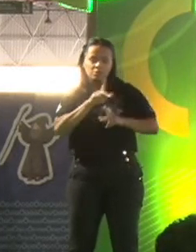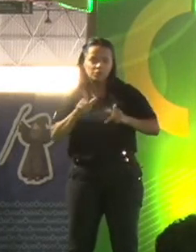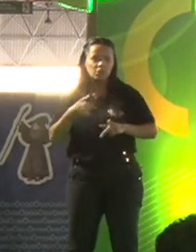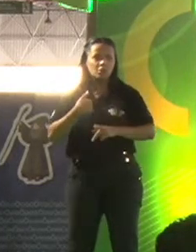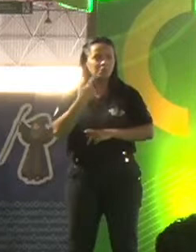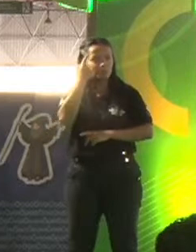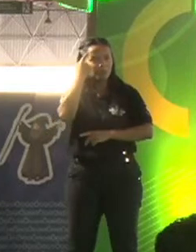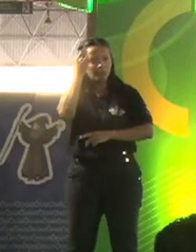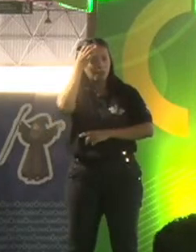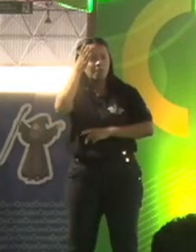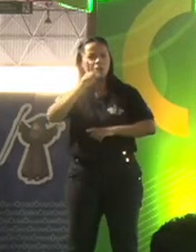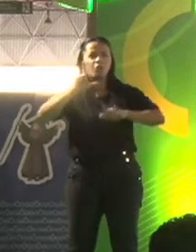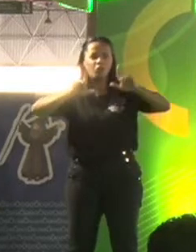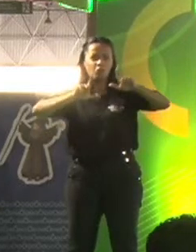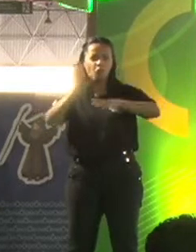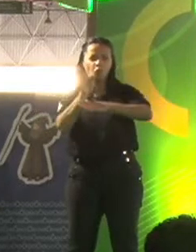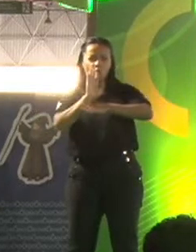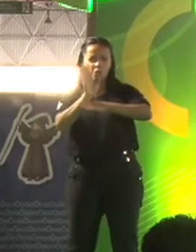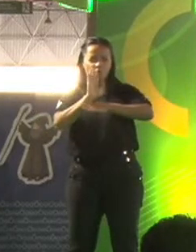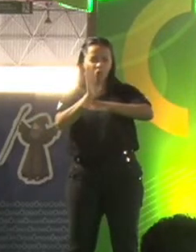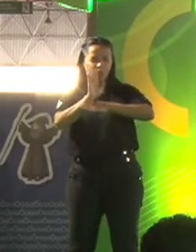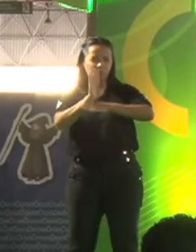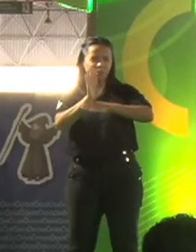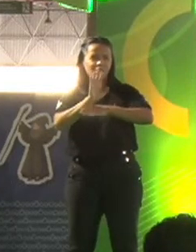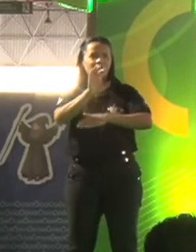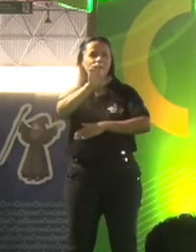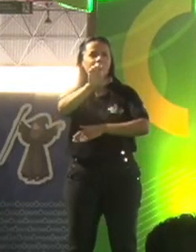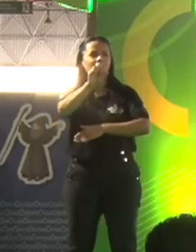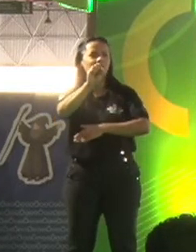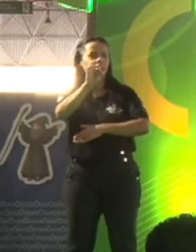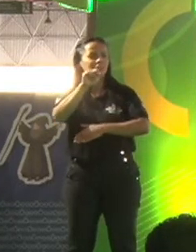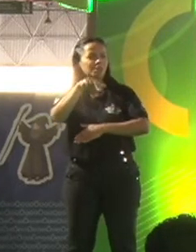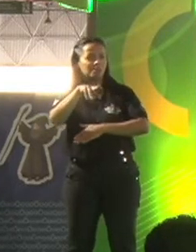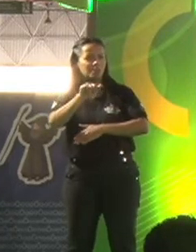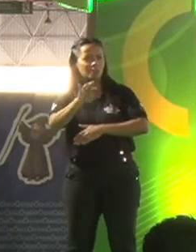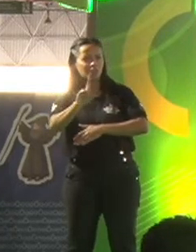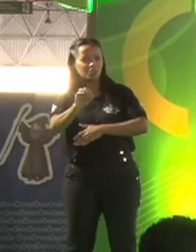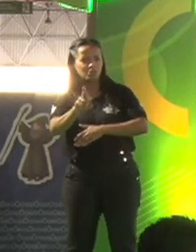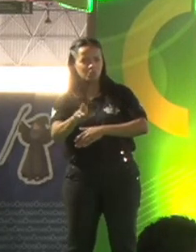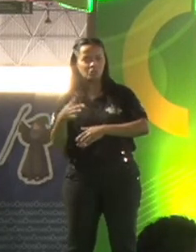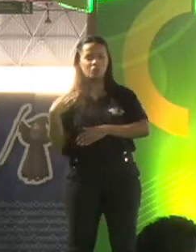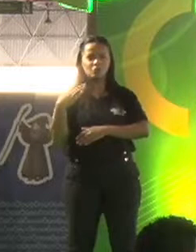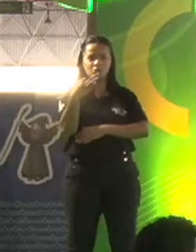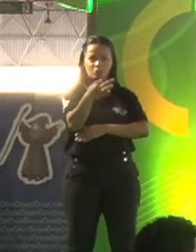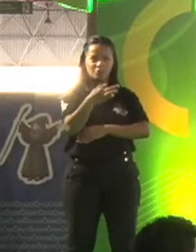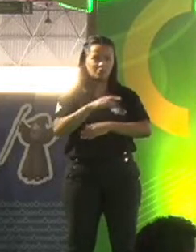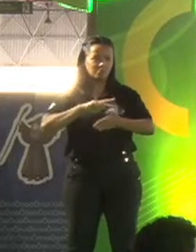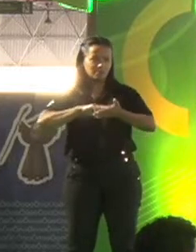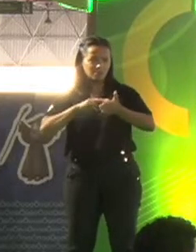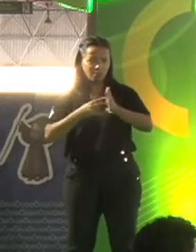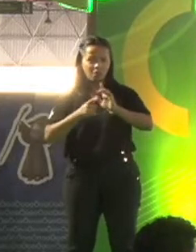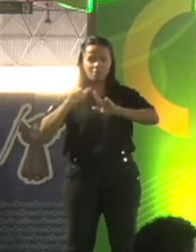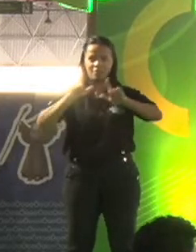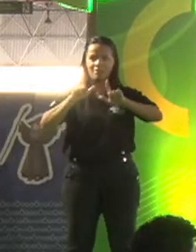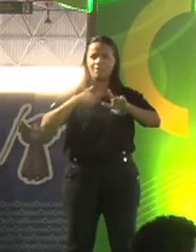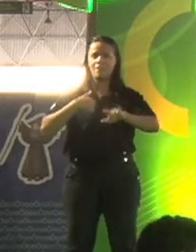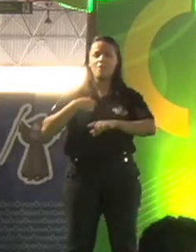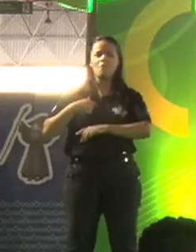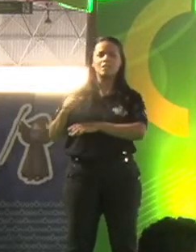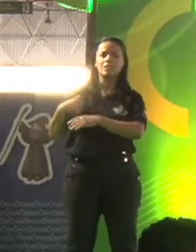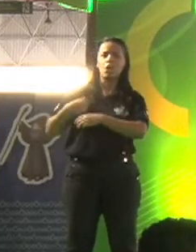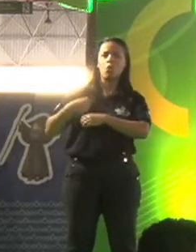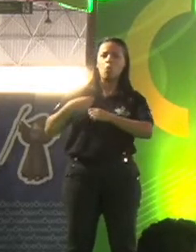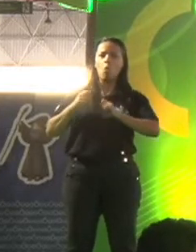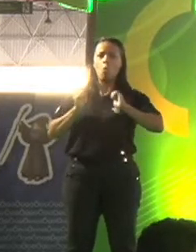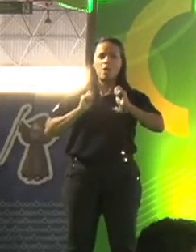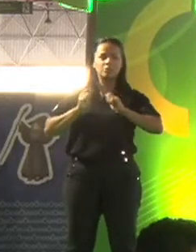Exterminador do Futuro é comum isso e Que ótimo a chance da gente fazer um t9000 com a cara do Arnold Schwarzenegger especificamente